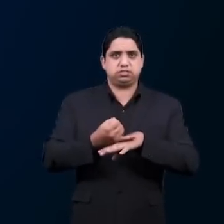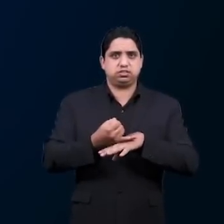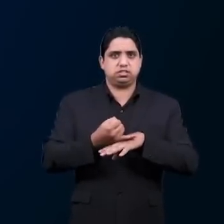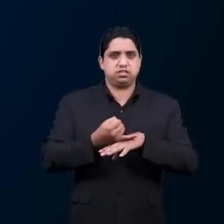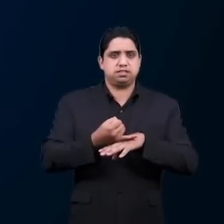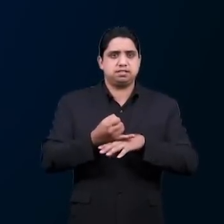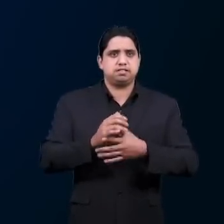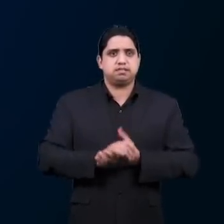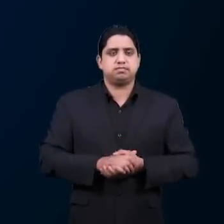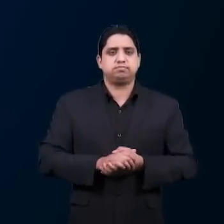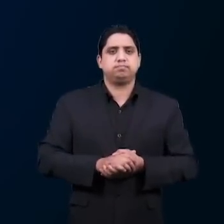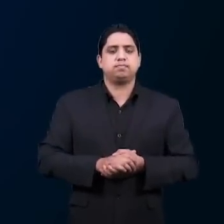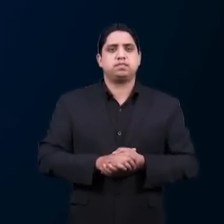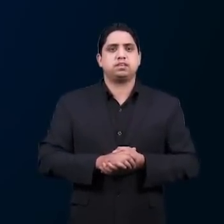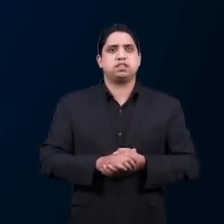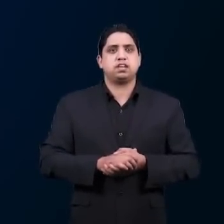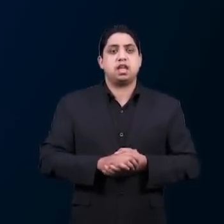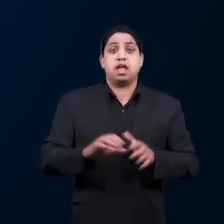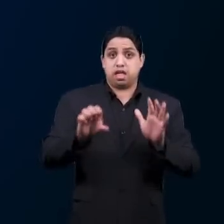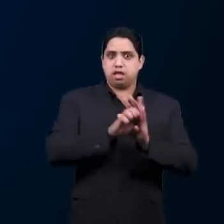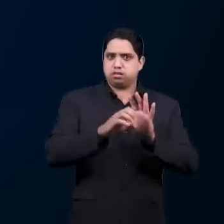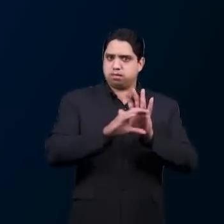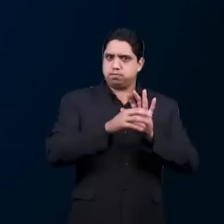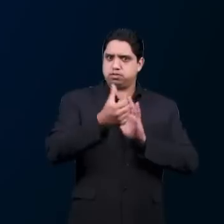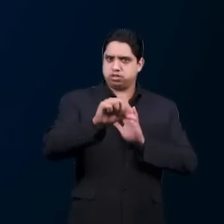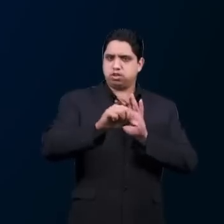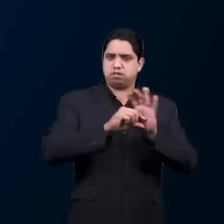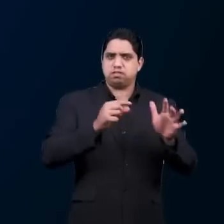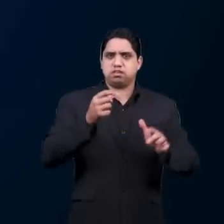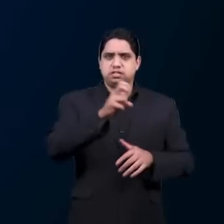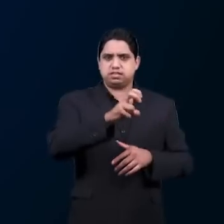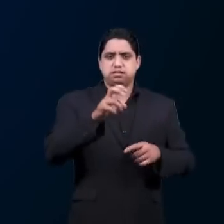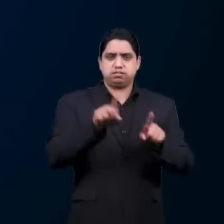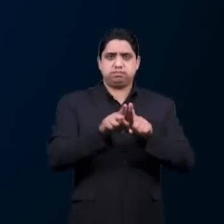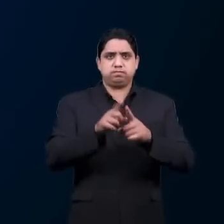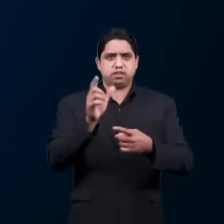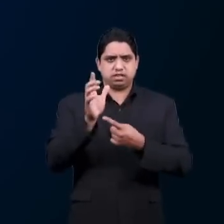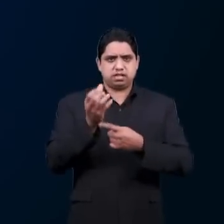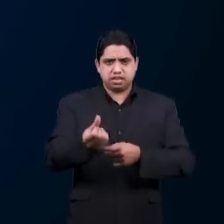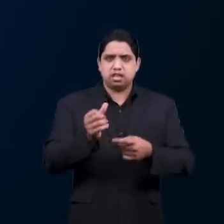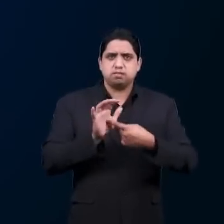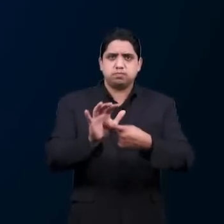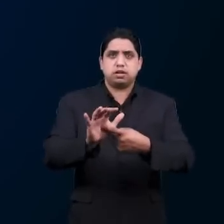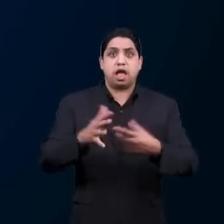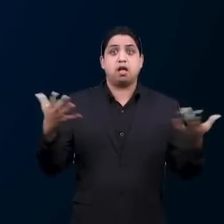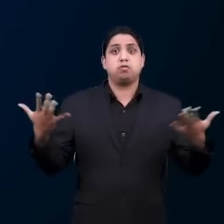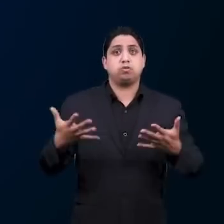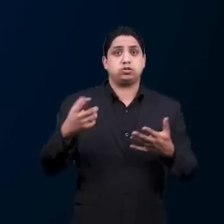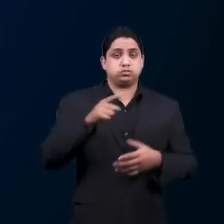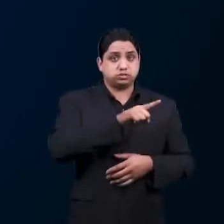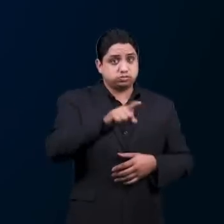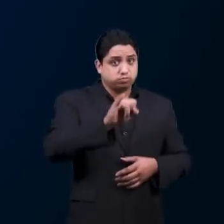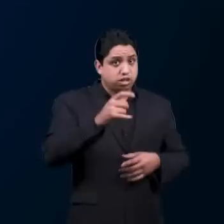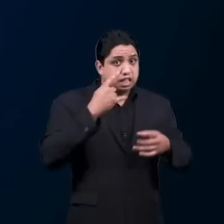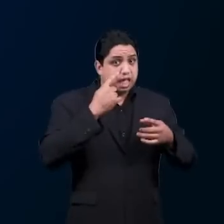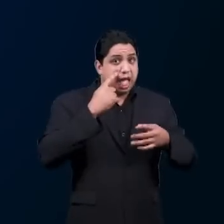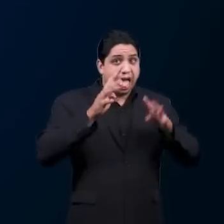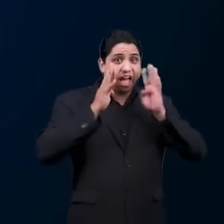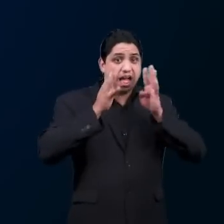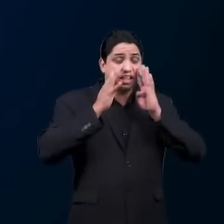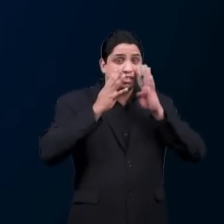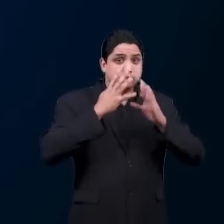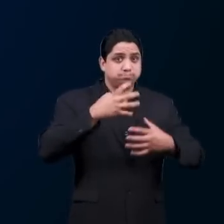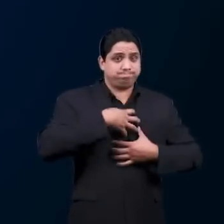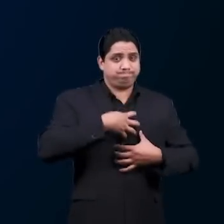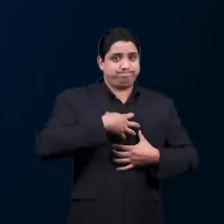nosso texto-chave foi Êxodo 19, 5 e 6. Agora, pois, se ouvirdes a minha voz